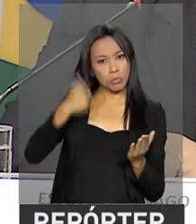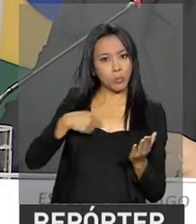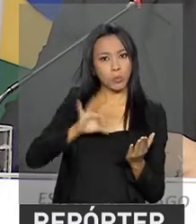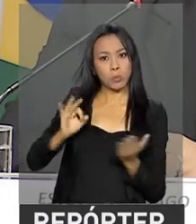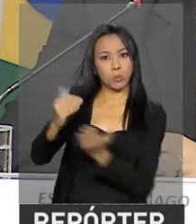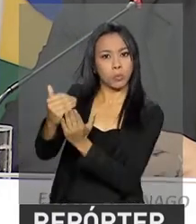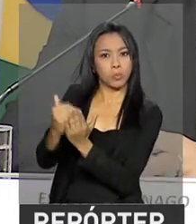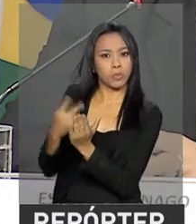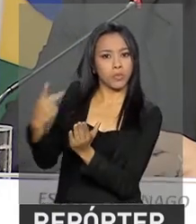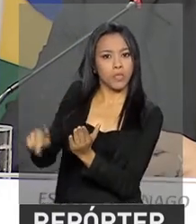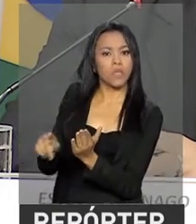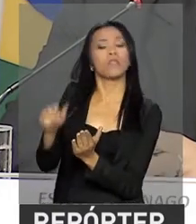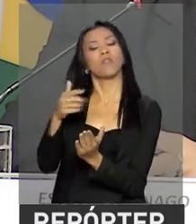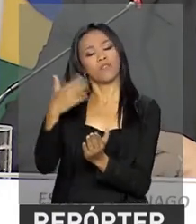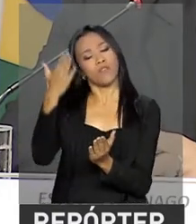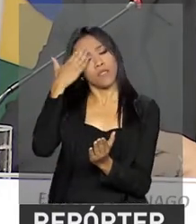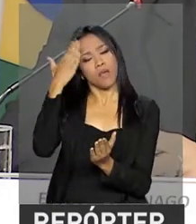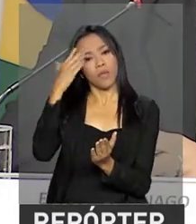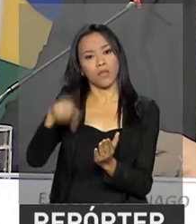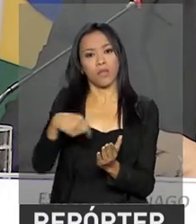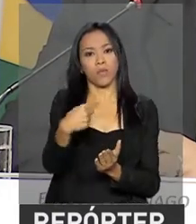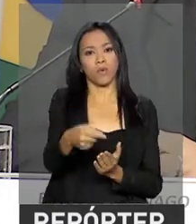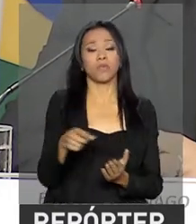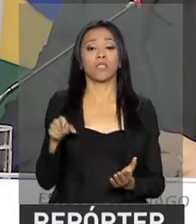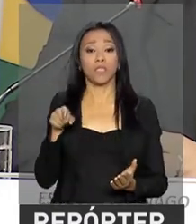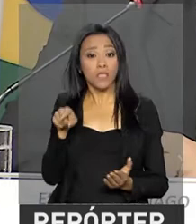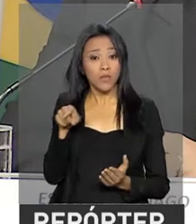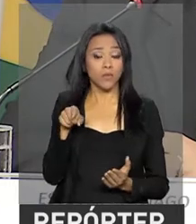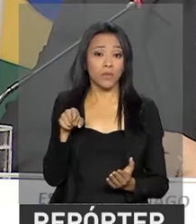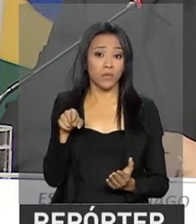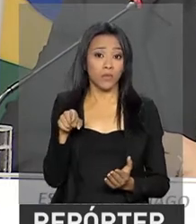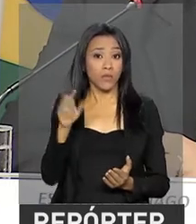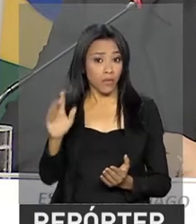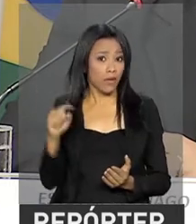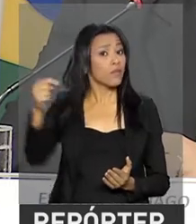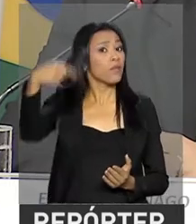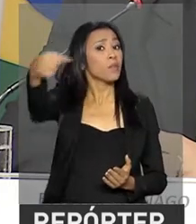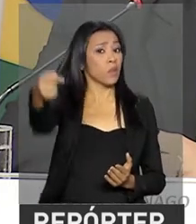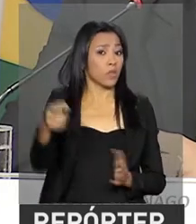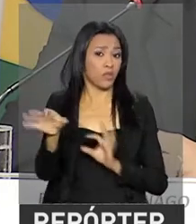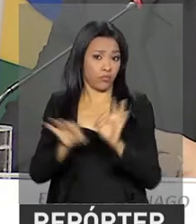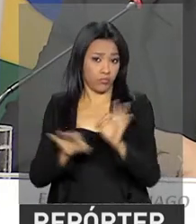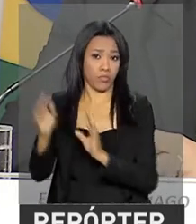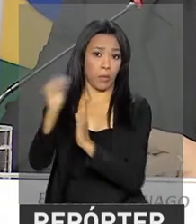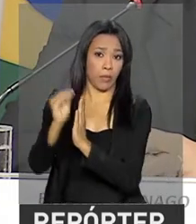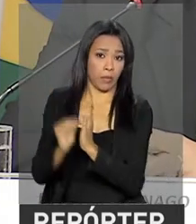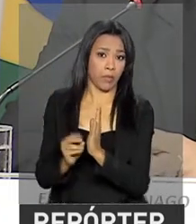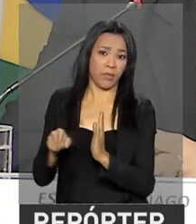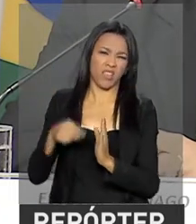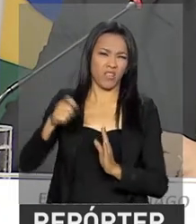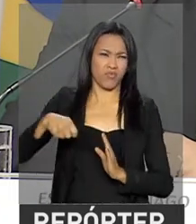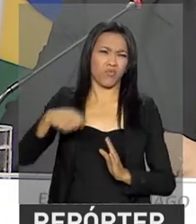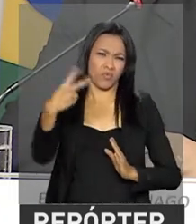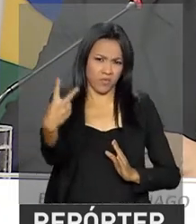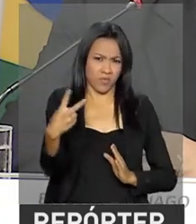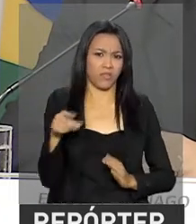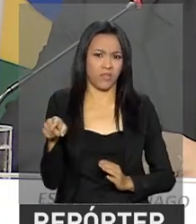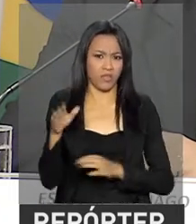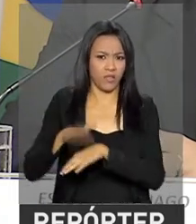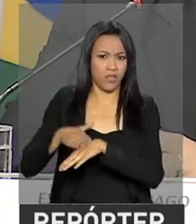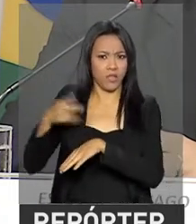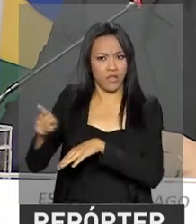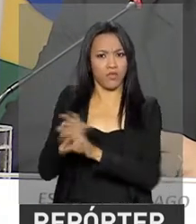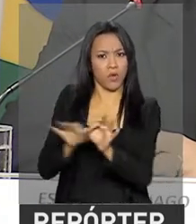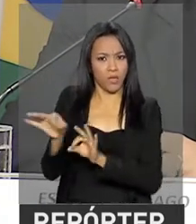quando saiu o problema vai saber novamente se dá bem mais pra frente vai ser daqui a uns dois meses mas ainda assim